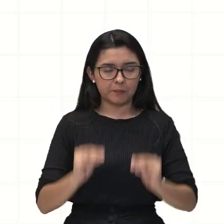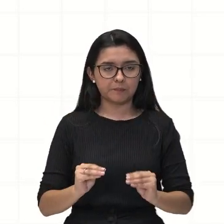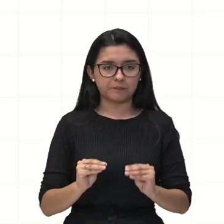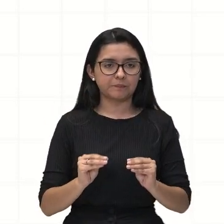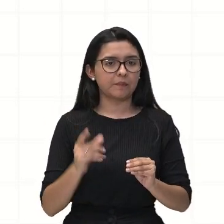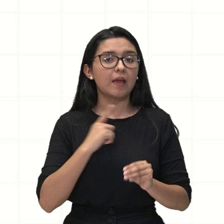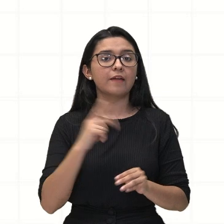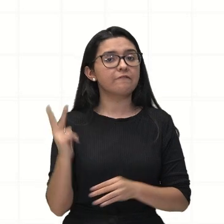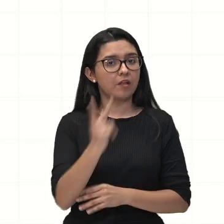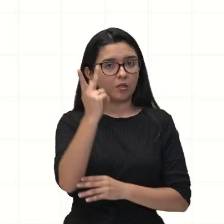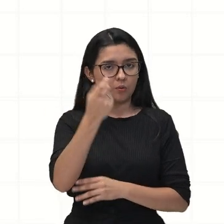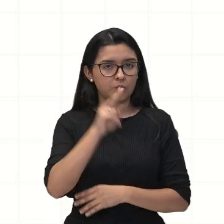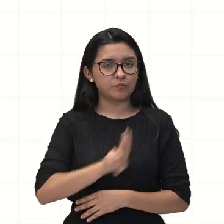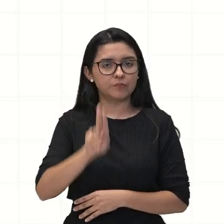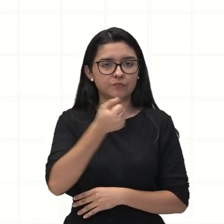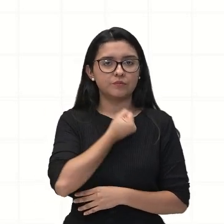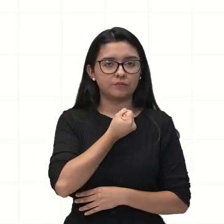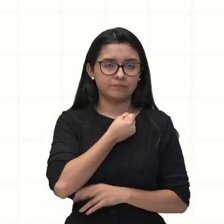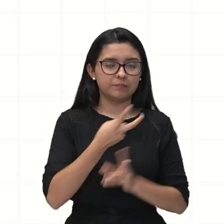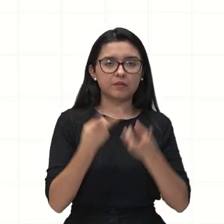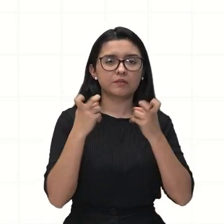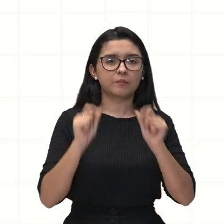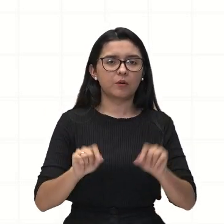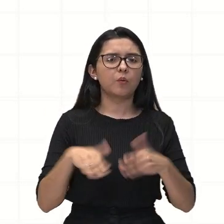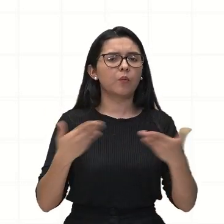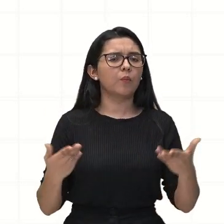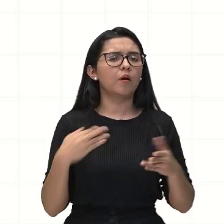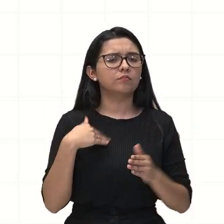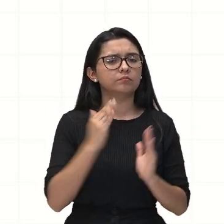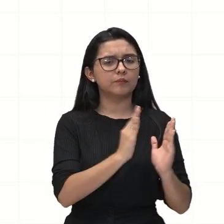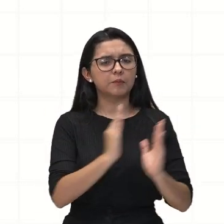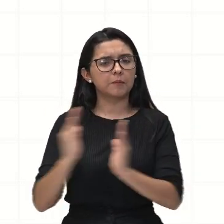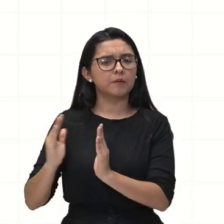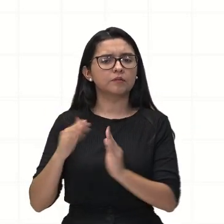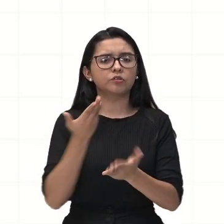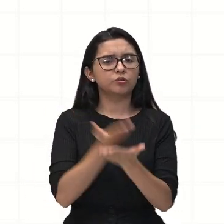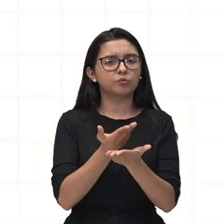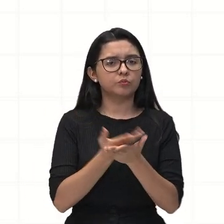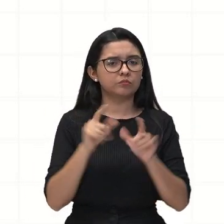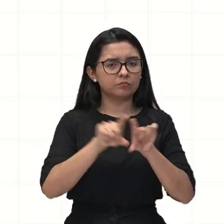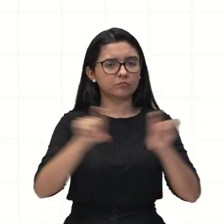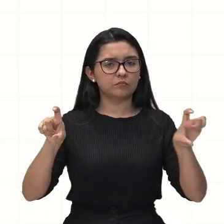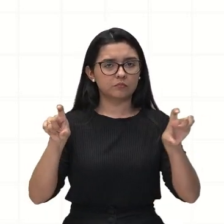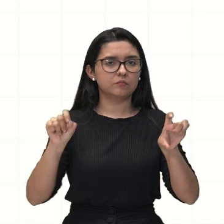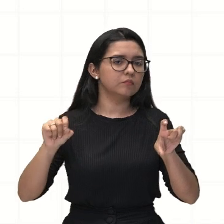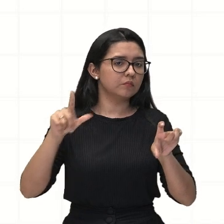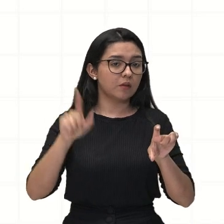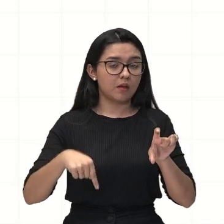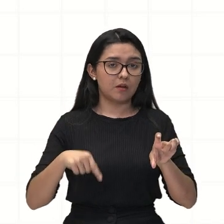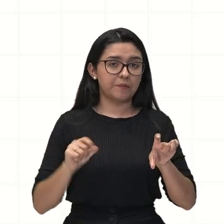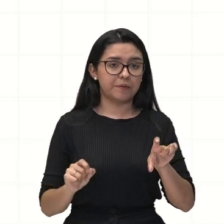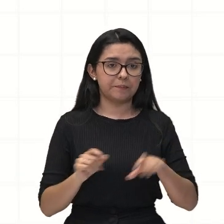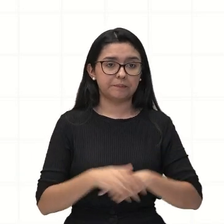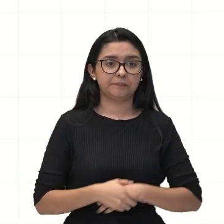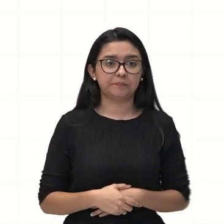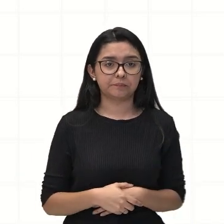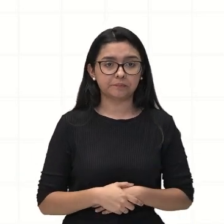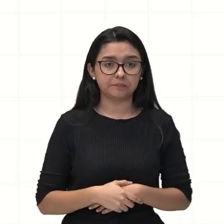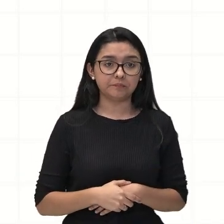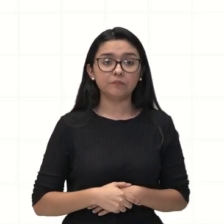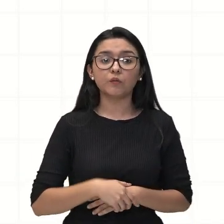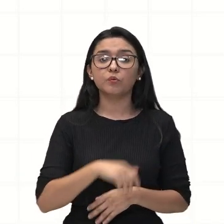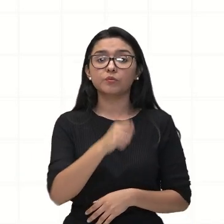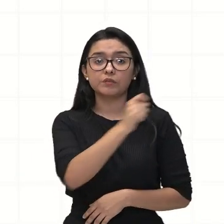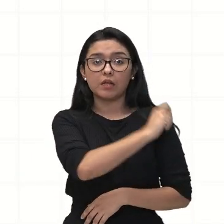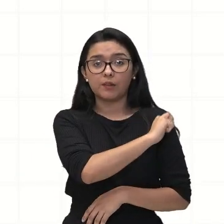atribuídos valores. Então, quais são os objetos que estão sendo estudados aqui? São sendo estudados aqui os